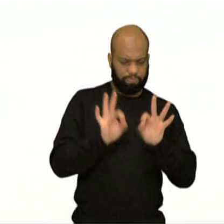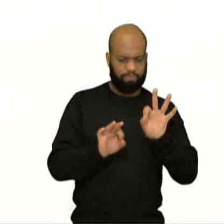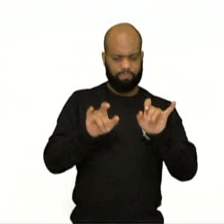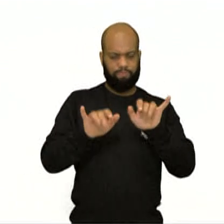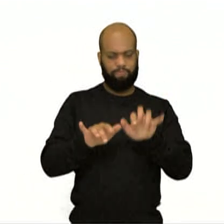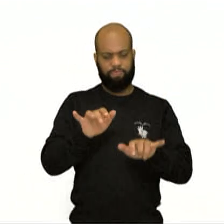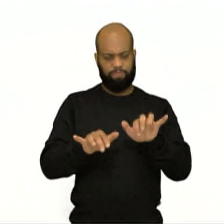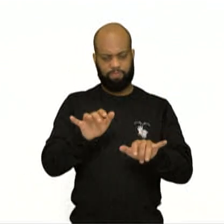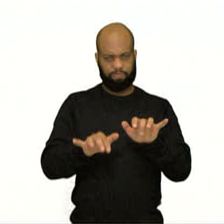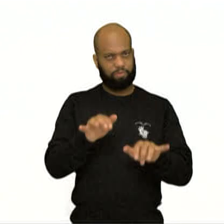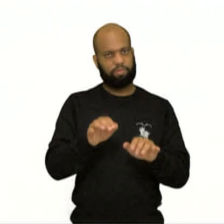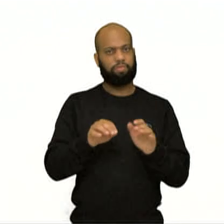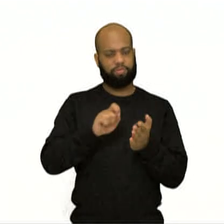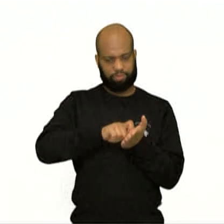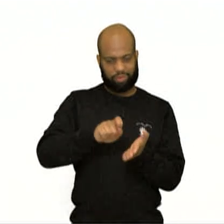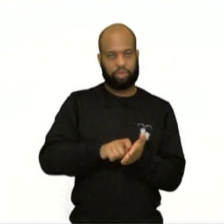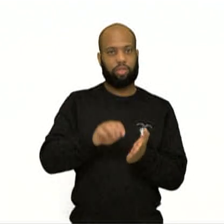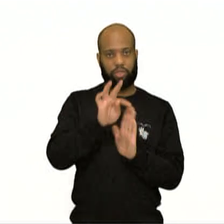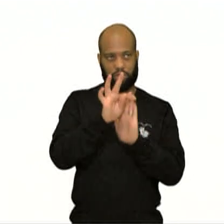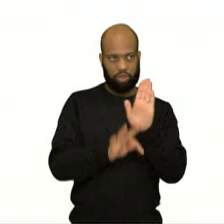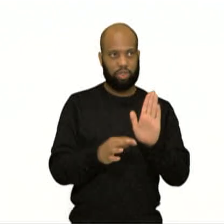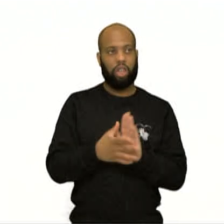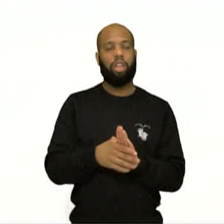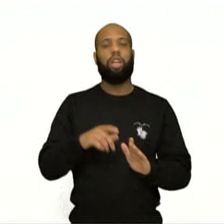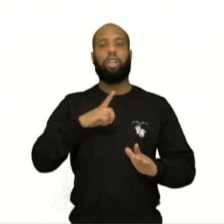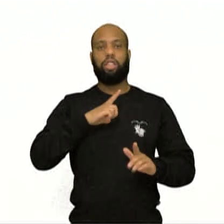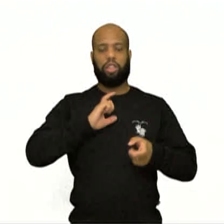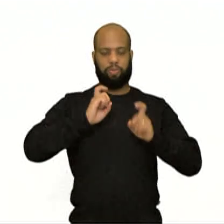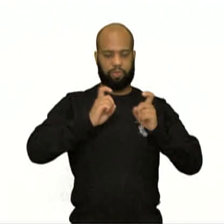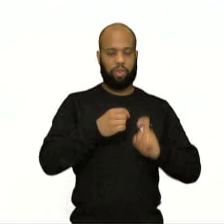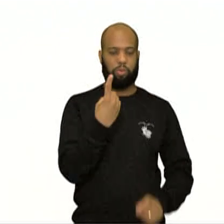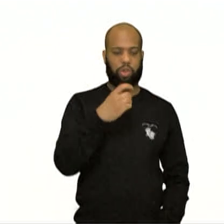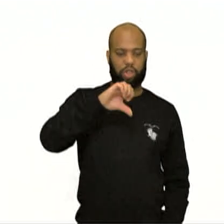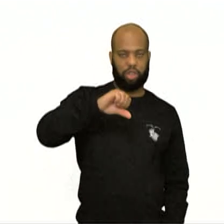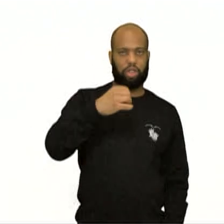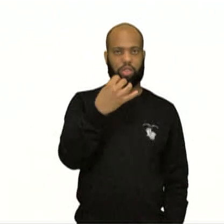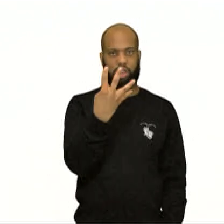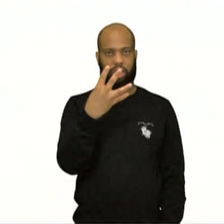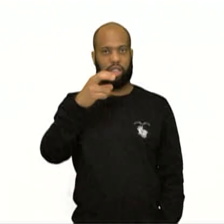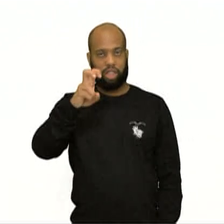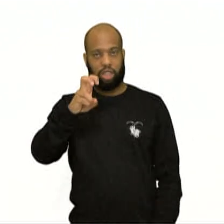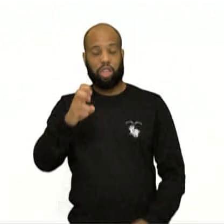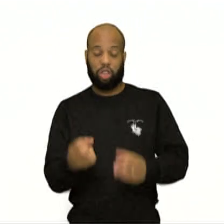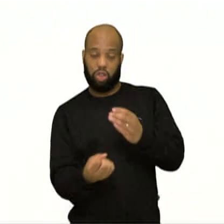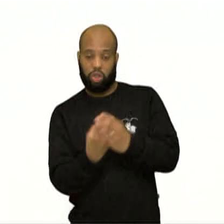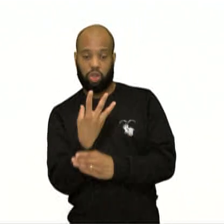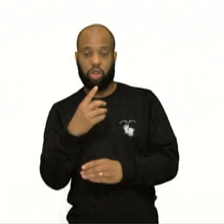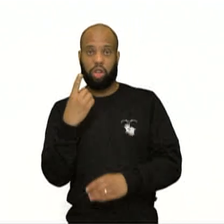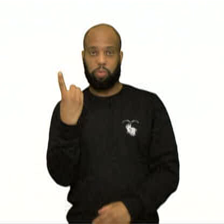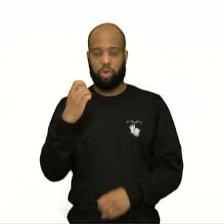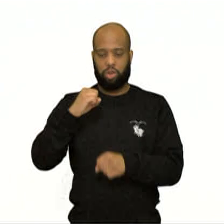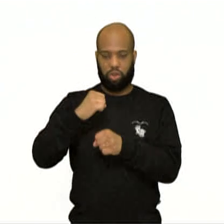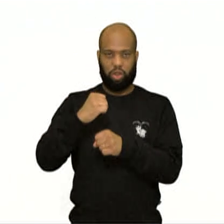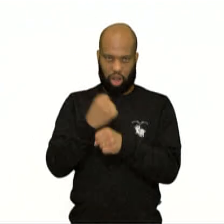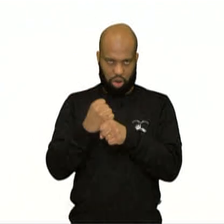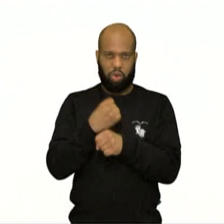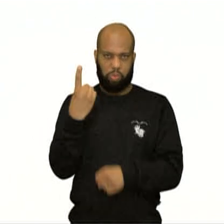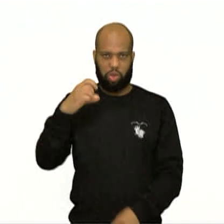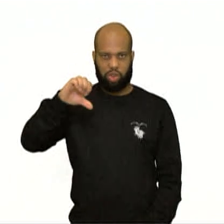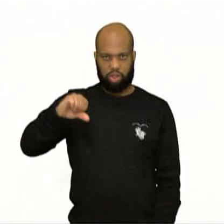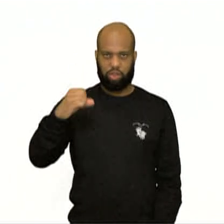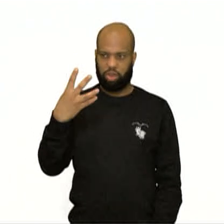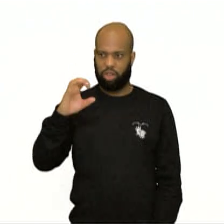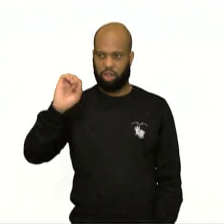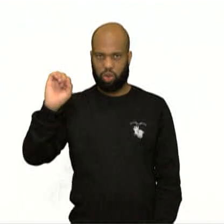desse texto. Então veja, a ONU em 45 criado, 48 Declaração de Direitos Humanos. Então ela começou a ser escrita